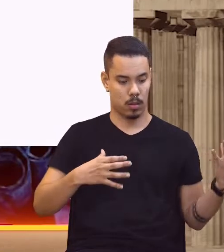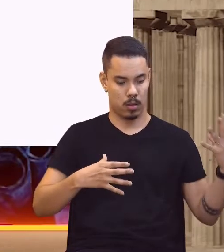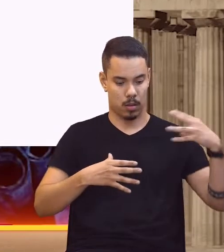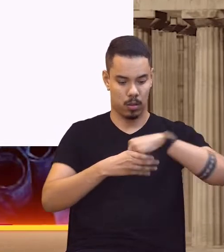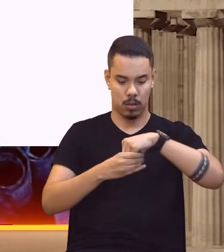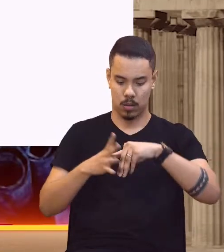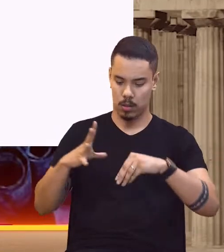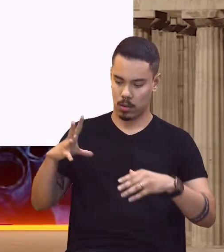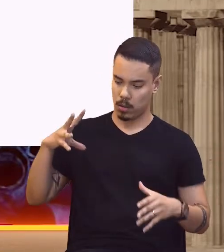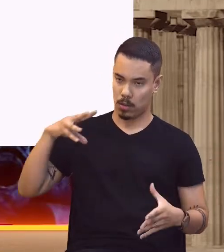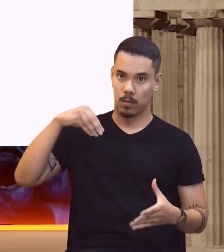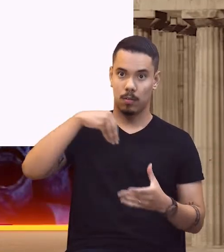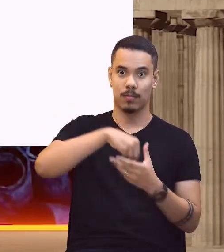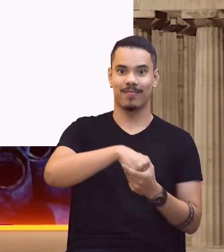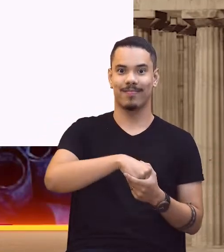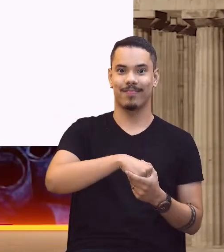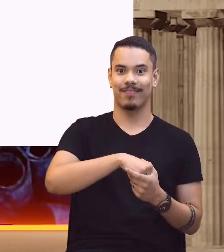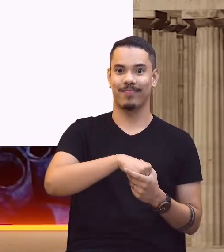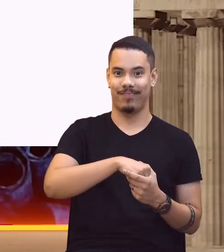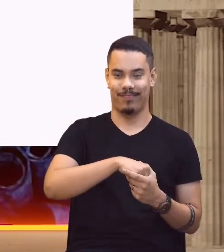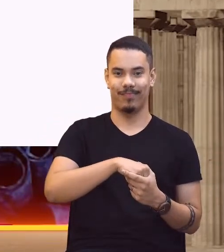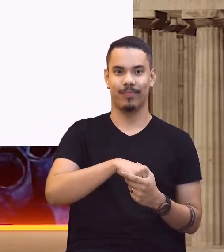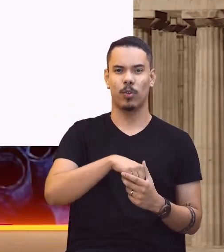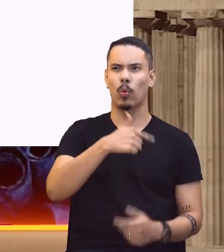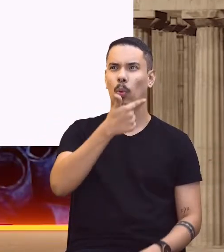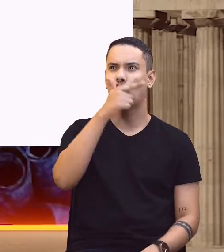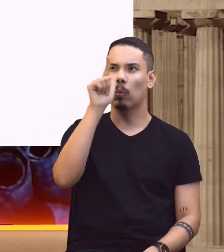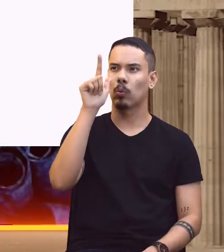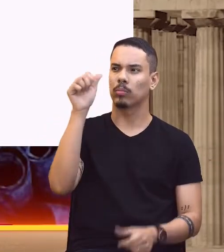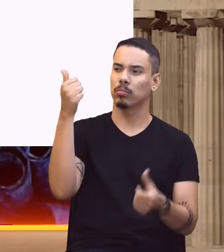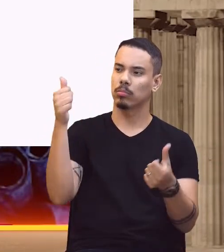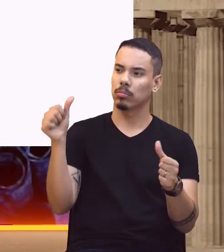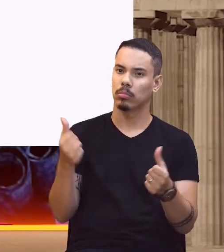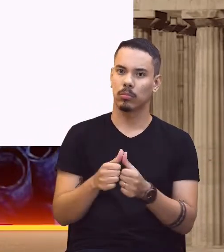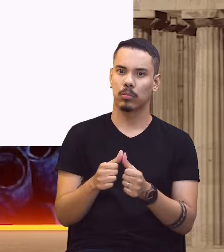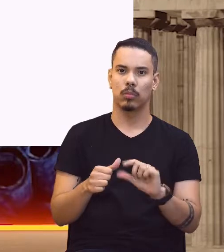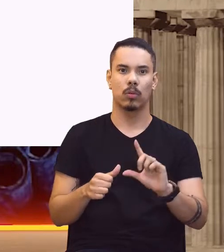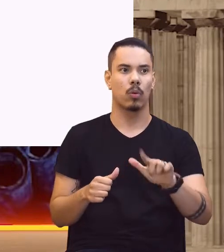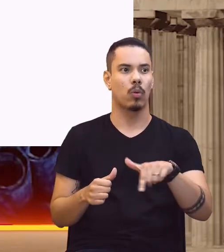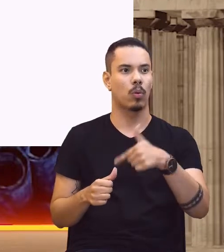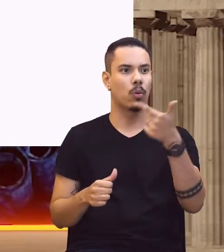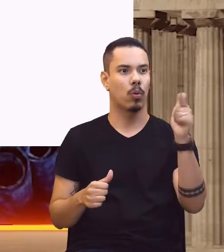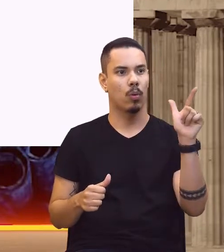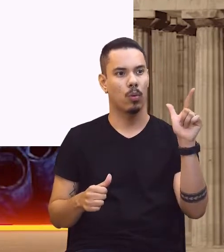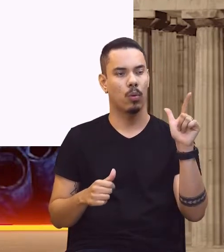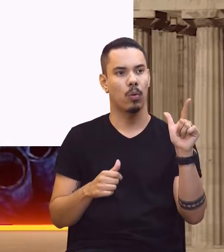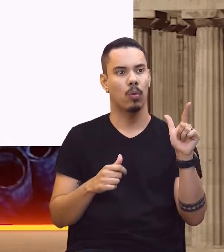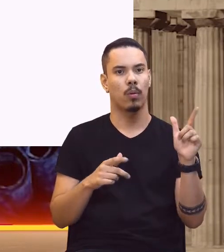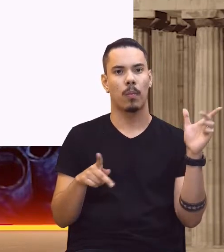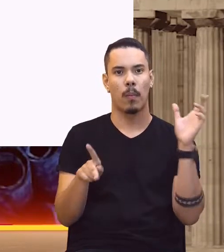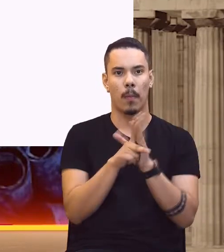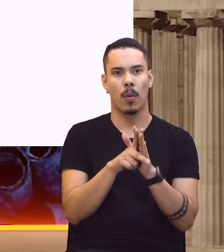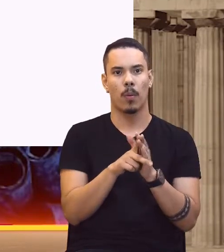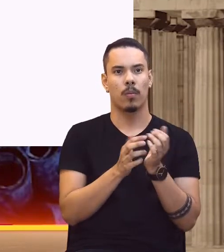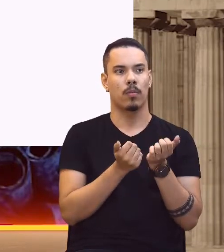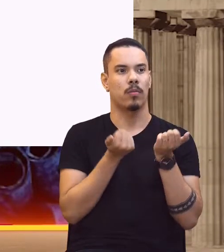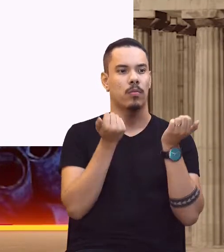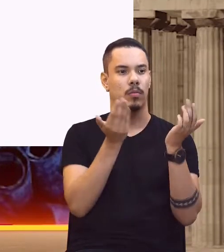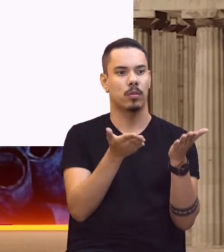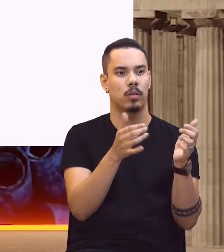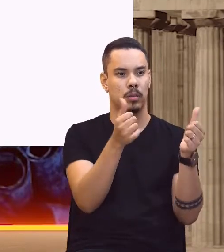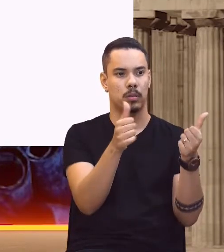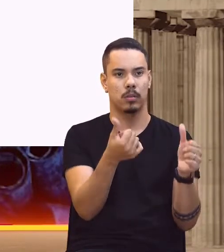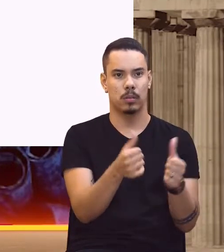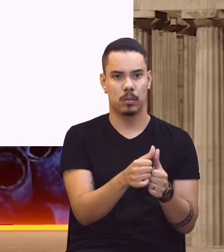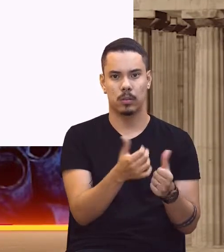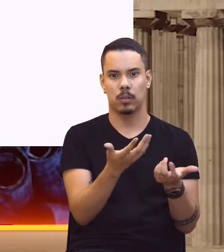ou seja, outros deuses de outras culturas, outros rituais de oferendas aos deuses. Então, tudo